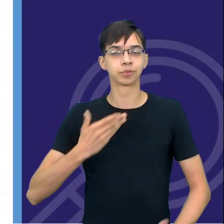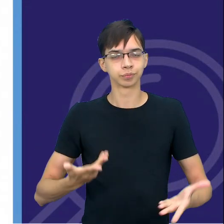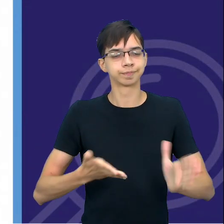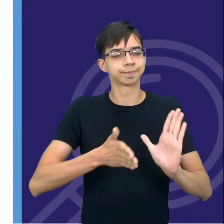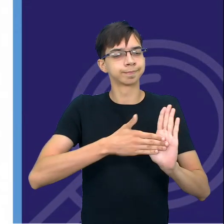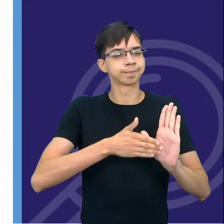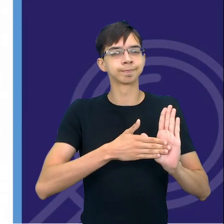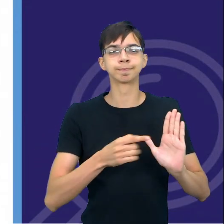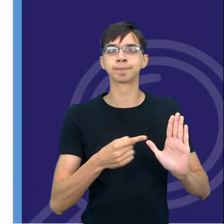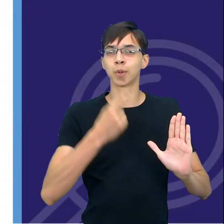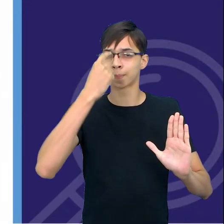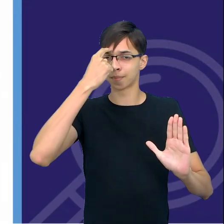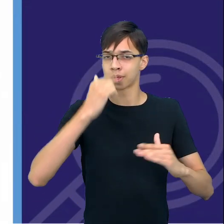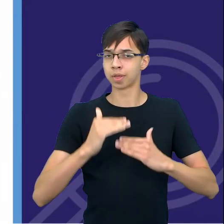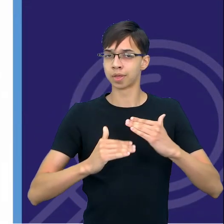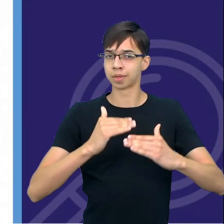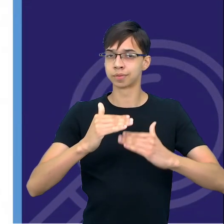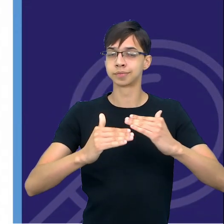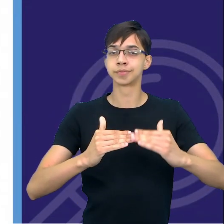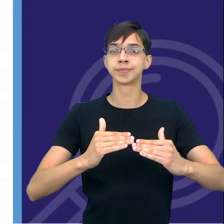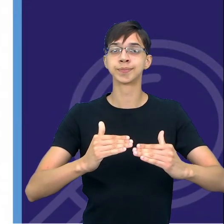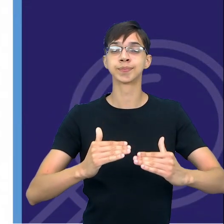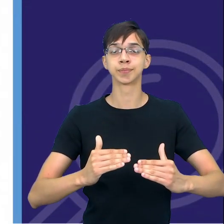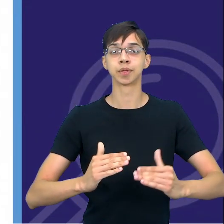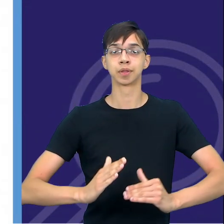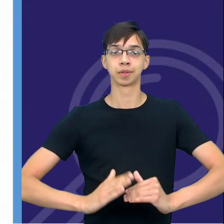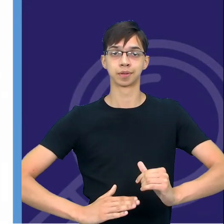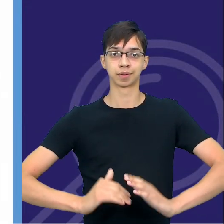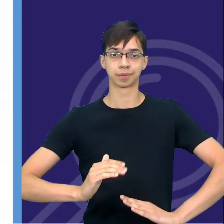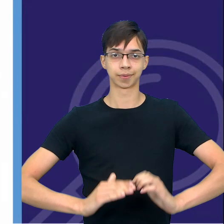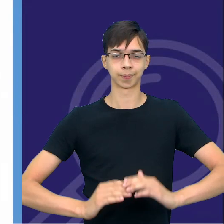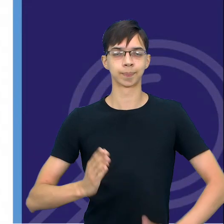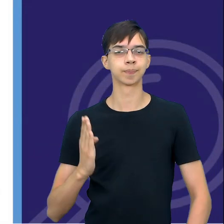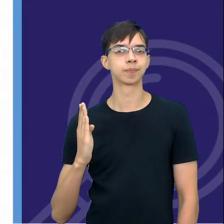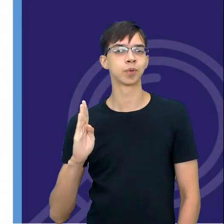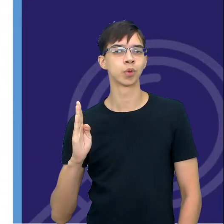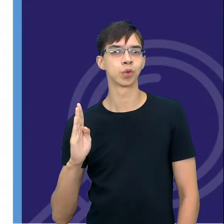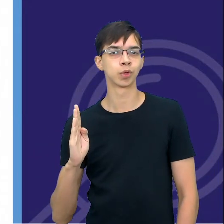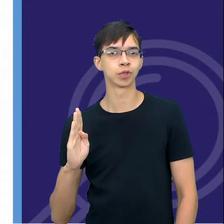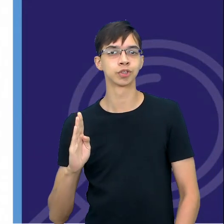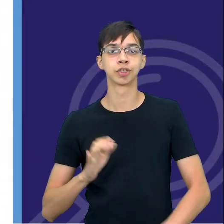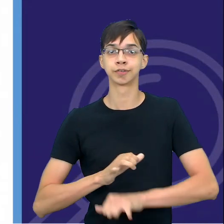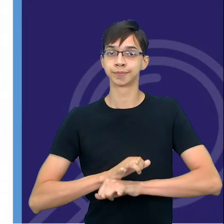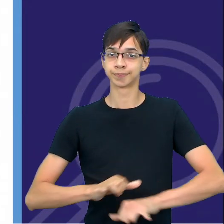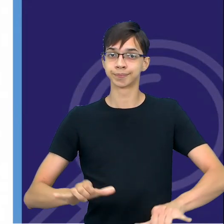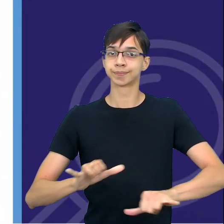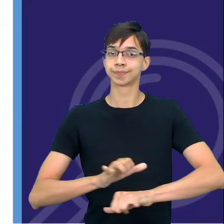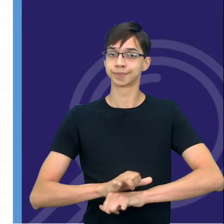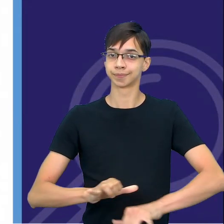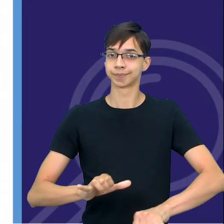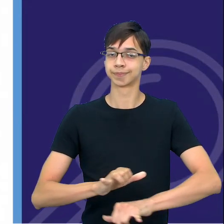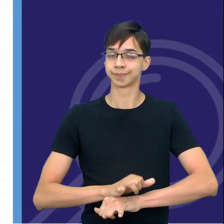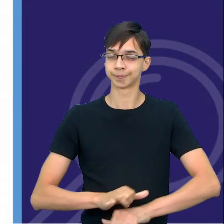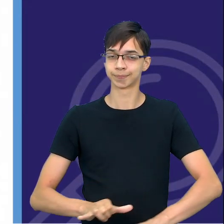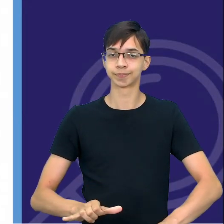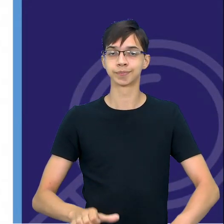desenvolvimento da habilidade de retomada de biologia a ser trabalhada, para a gente não desconstruir o que a gente